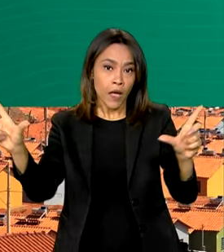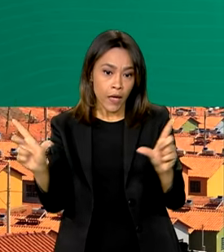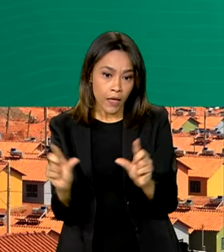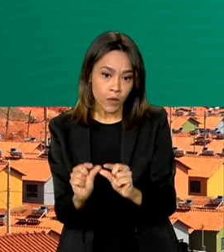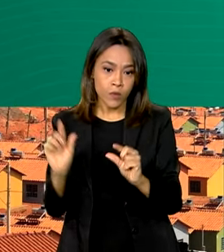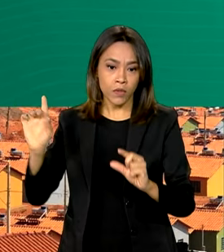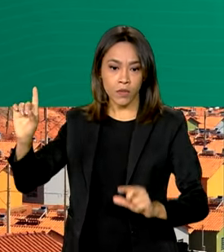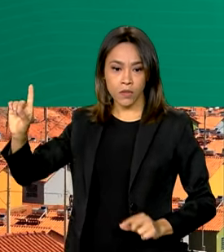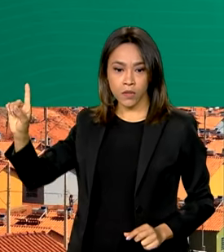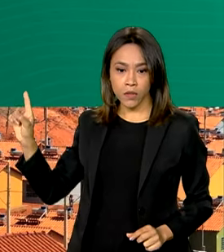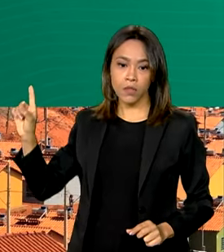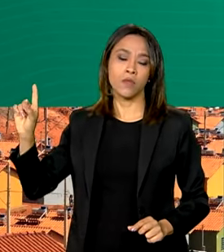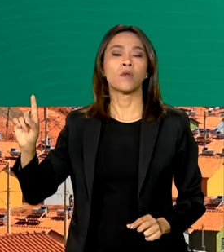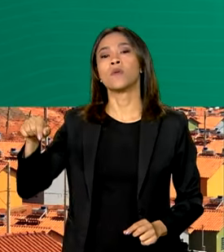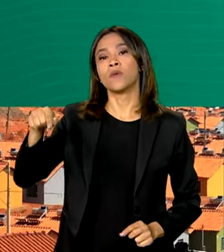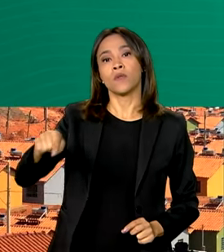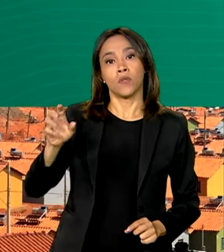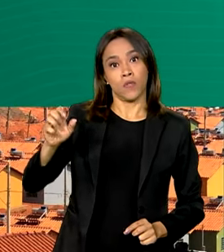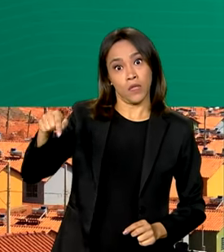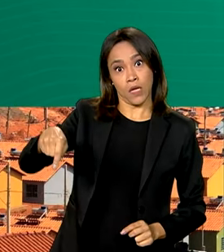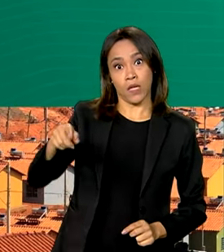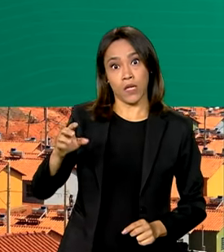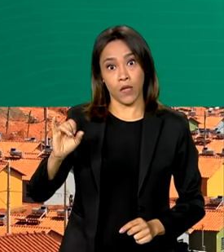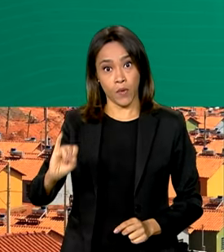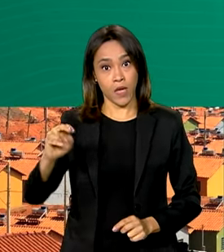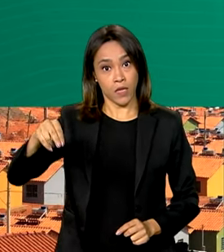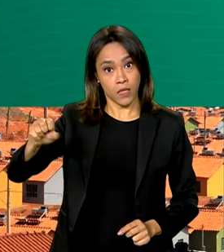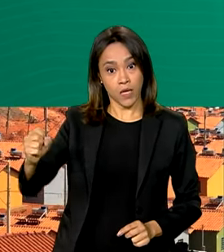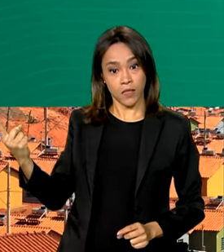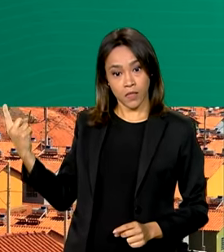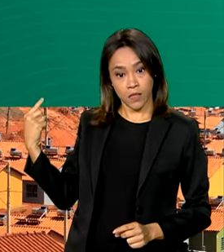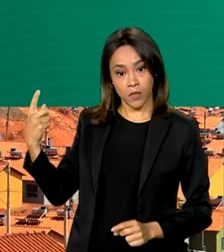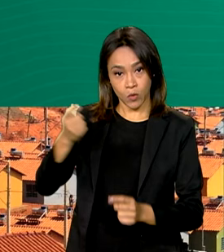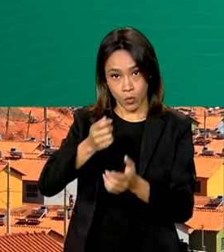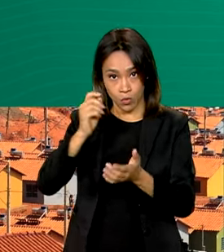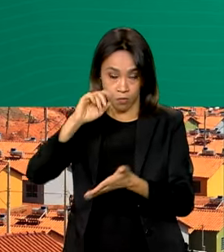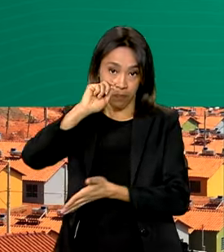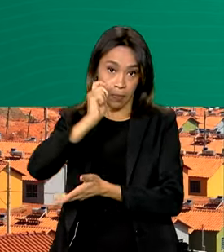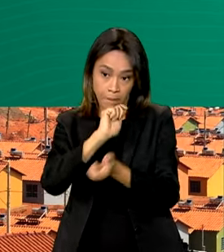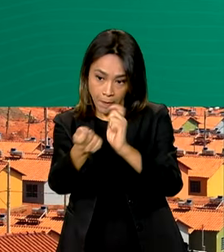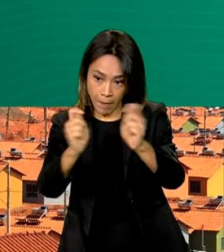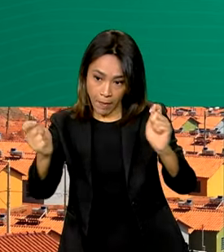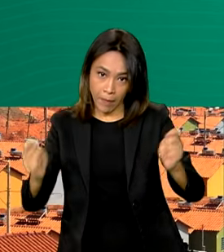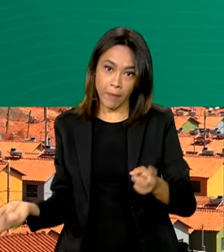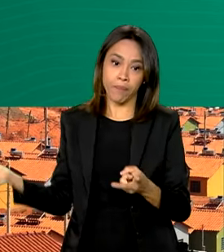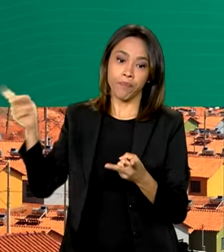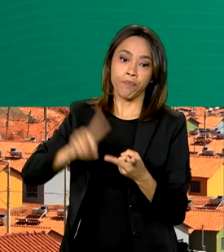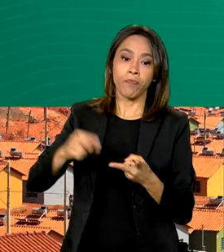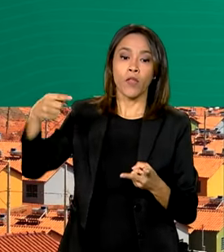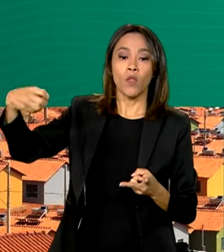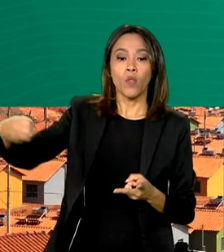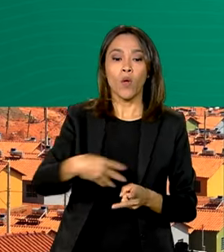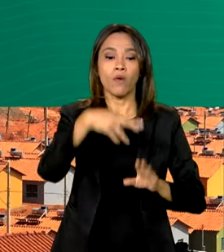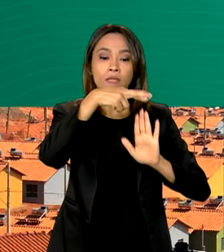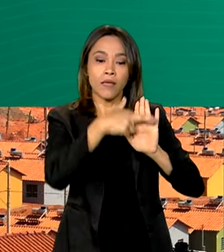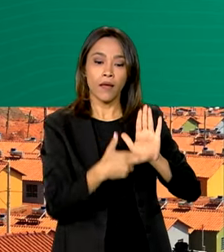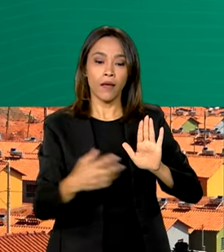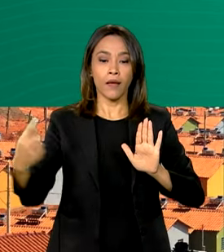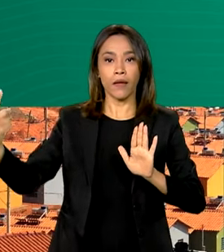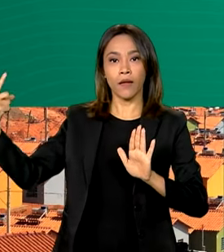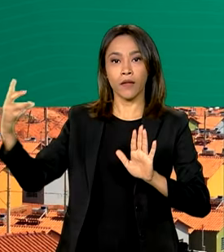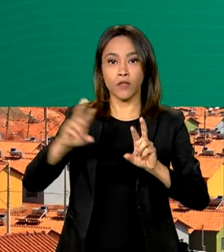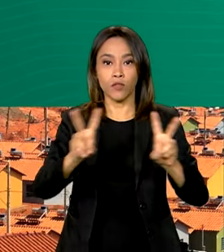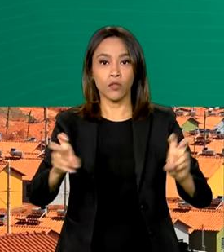contribuição previdenciária em 8% sobre a folha de pagamento, novas regras de financiamento das dívidas previdenciárias